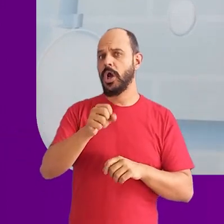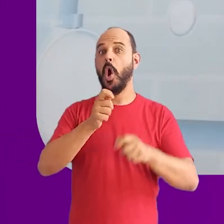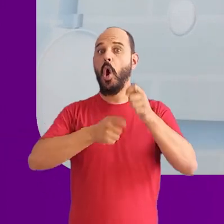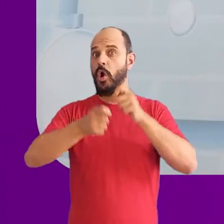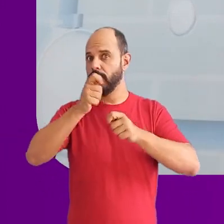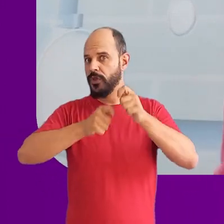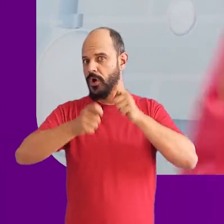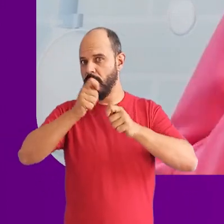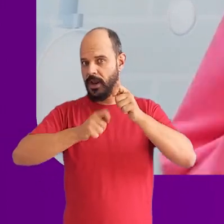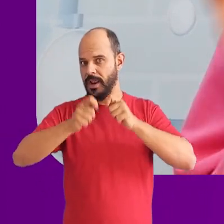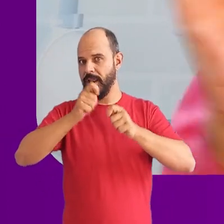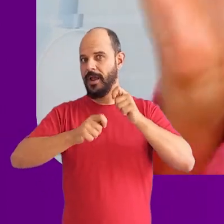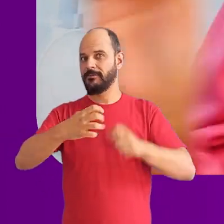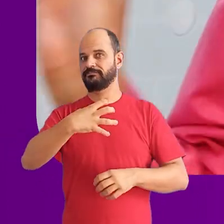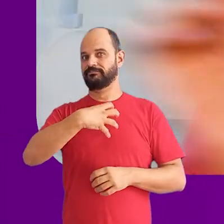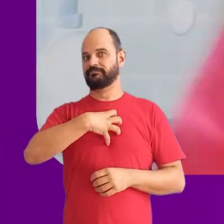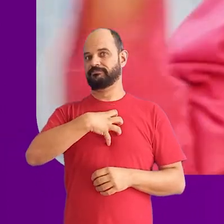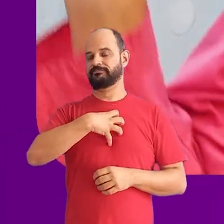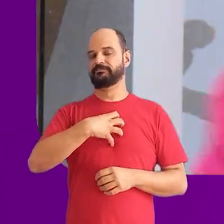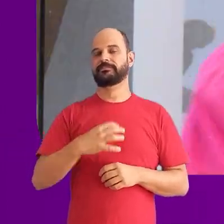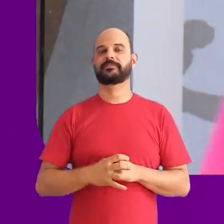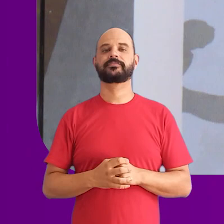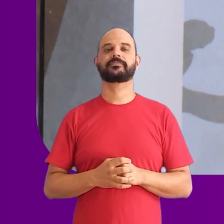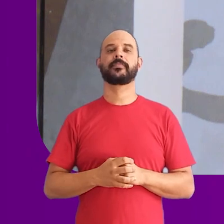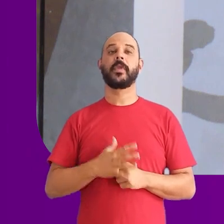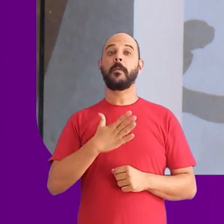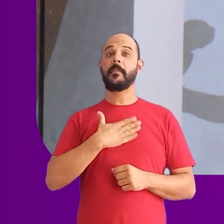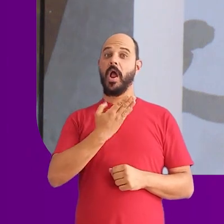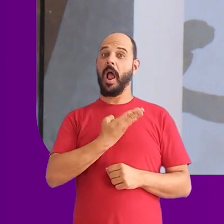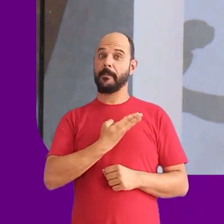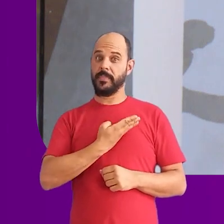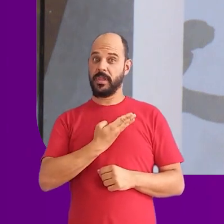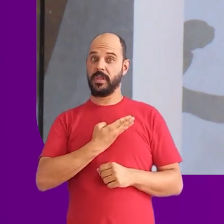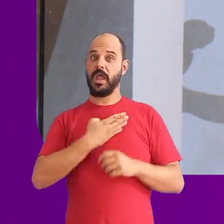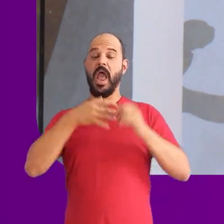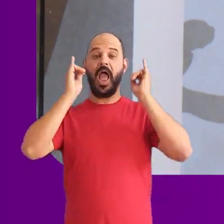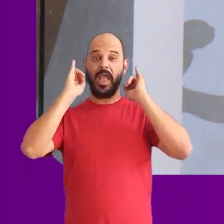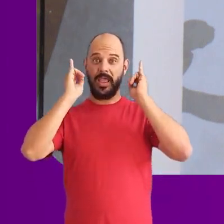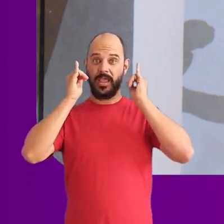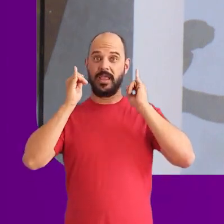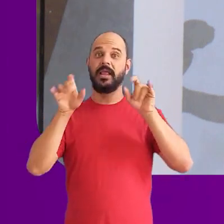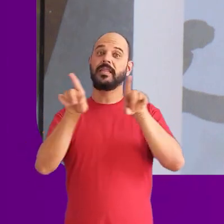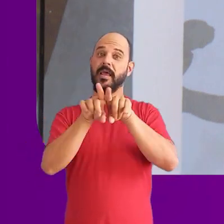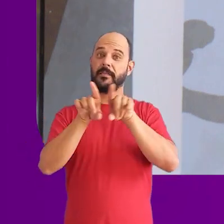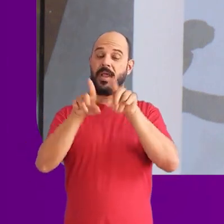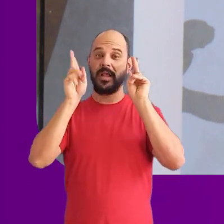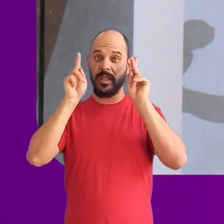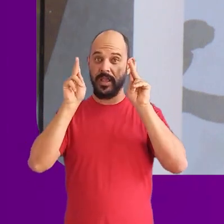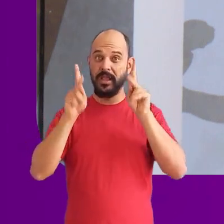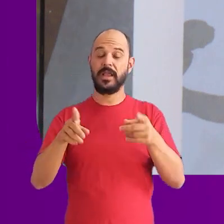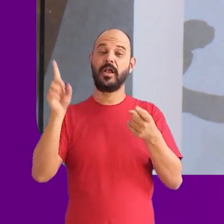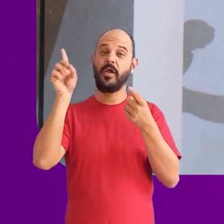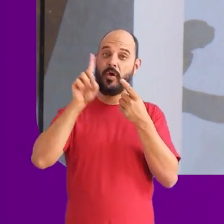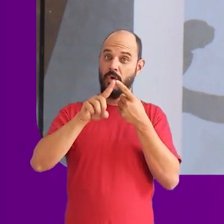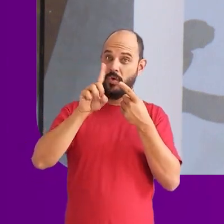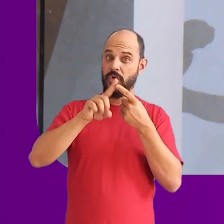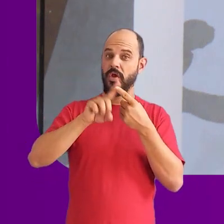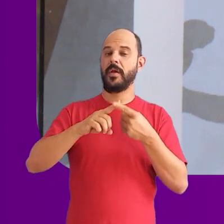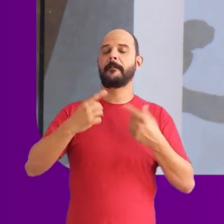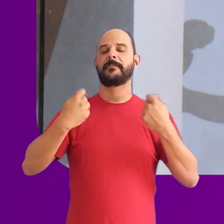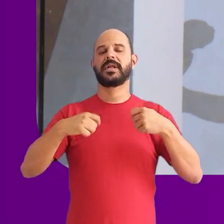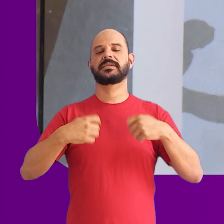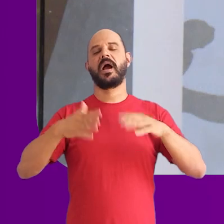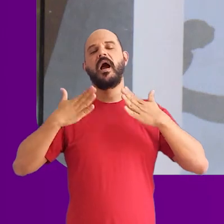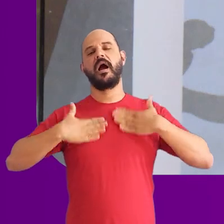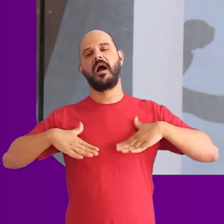sim, controlar essas reações. Como diriam os meus amigos Isa Chan e Dan Gokin, número